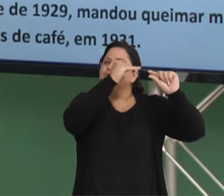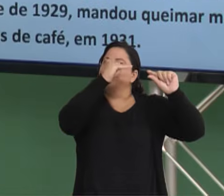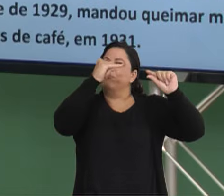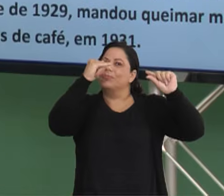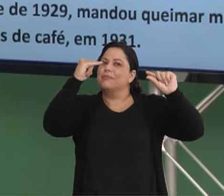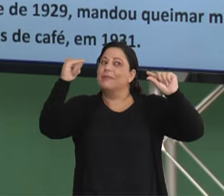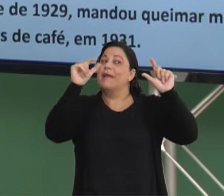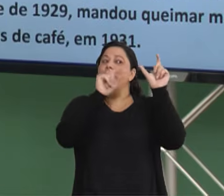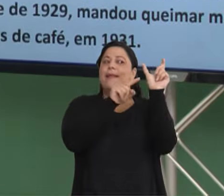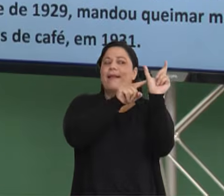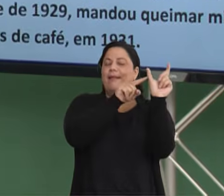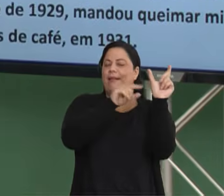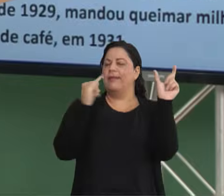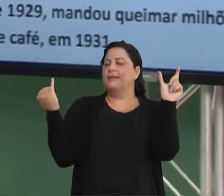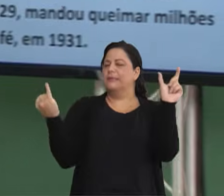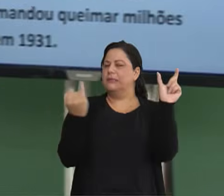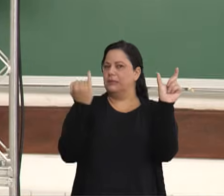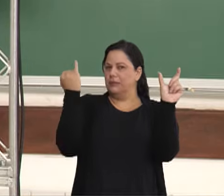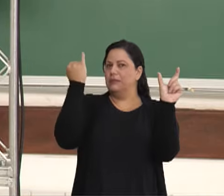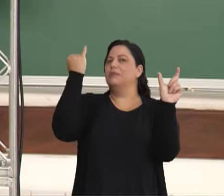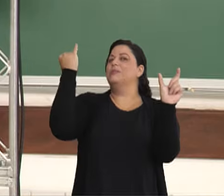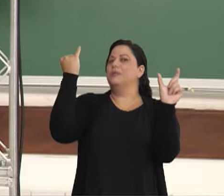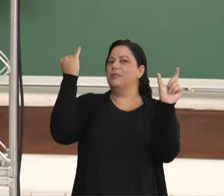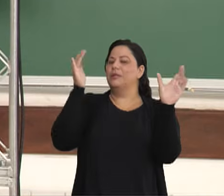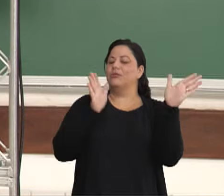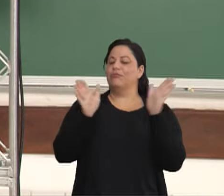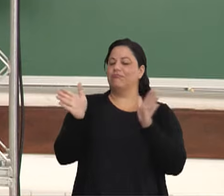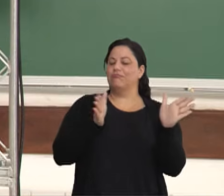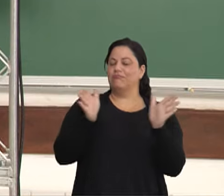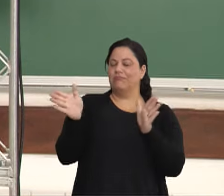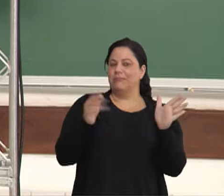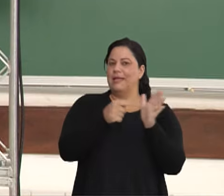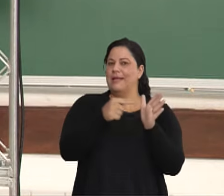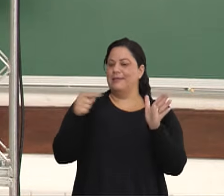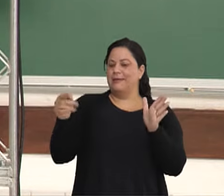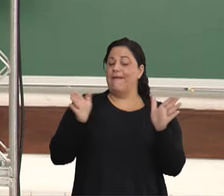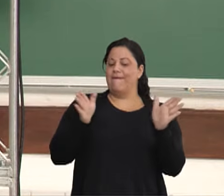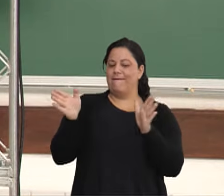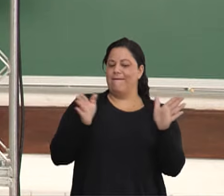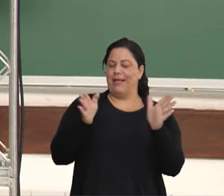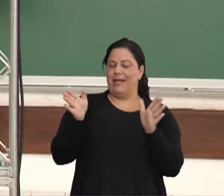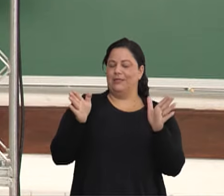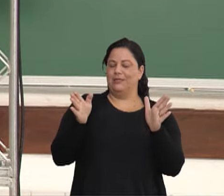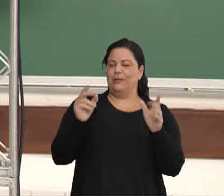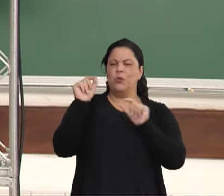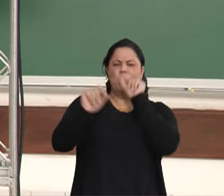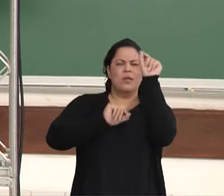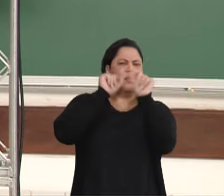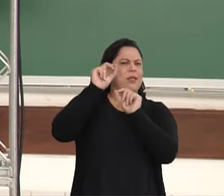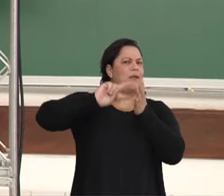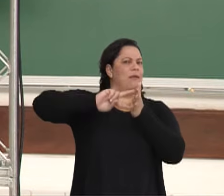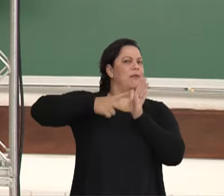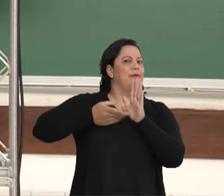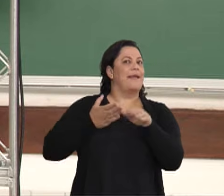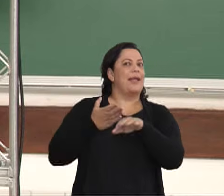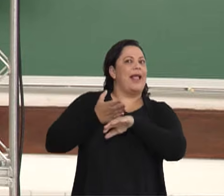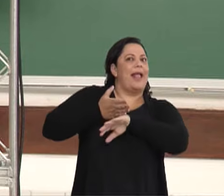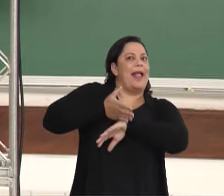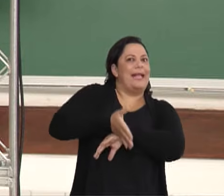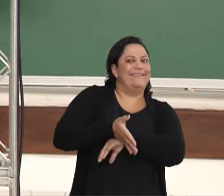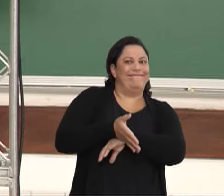do governo Getúlio Vargas. Um interventor é aquele que faz uma interferência. Ou seja, o Getúlio